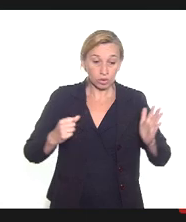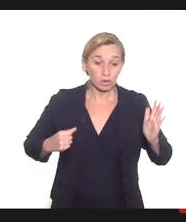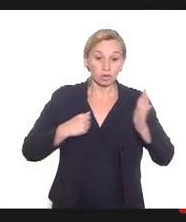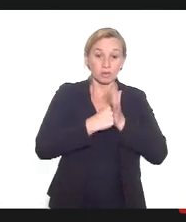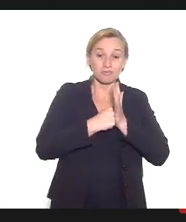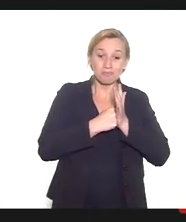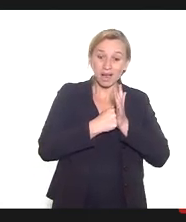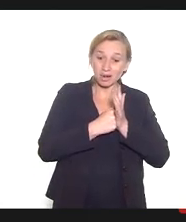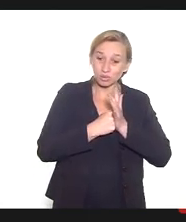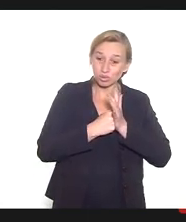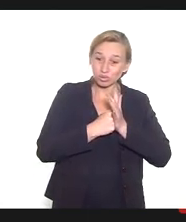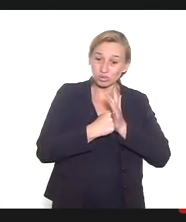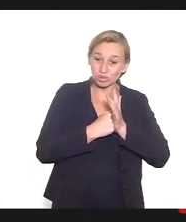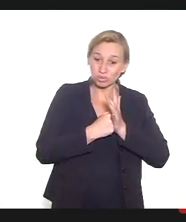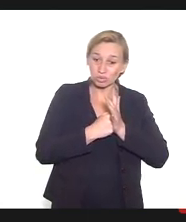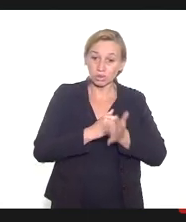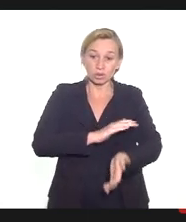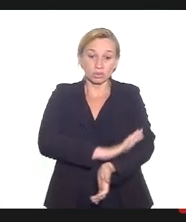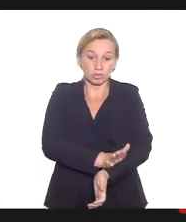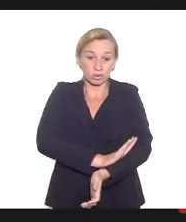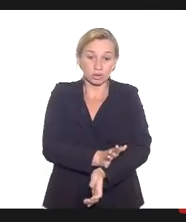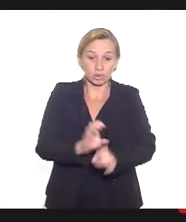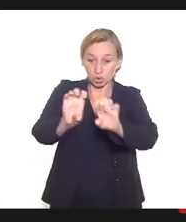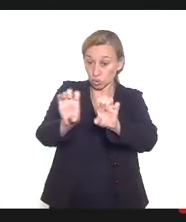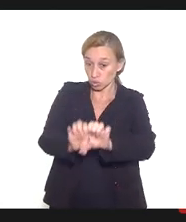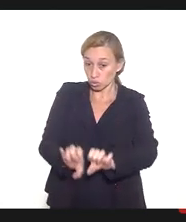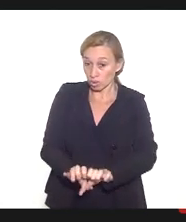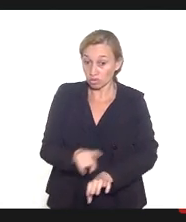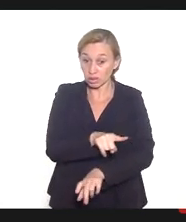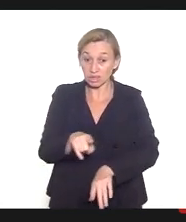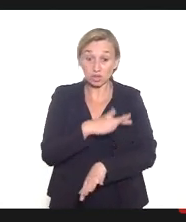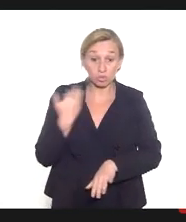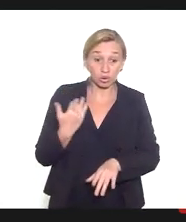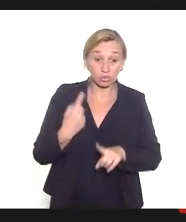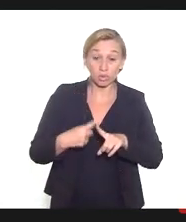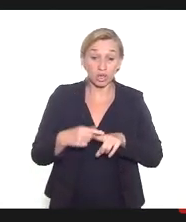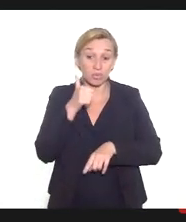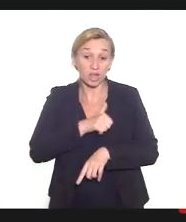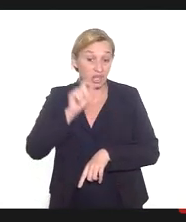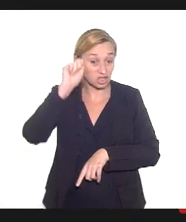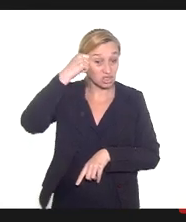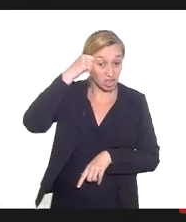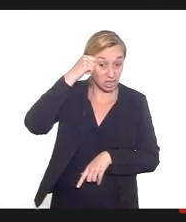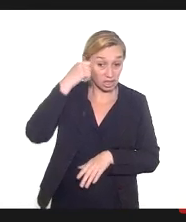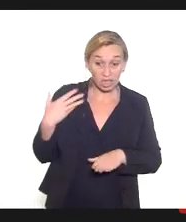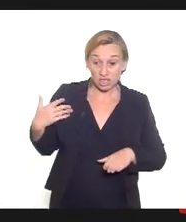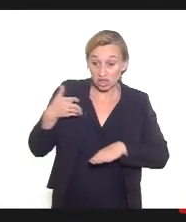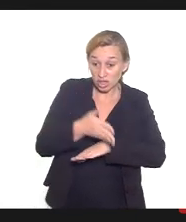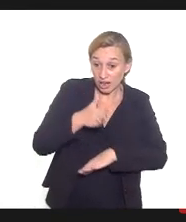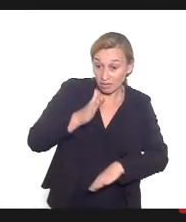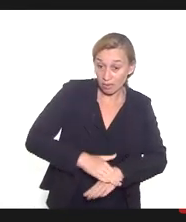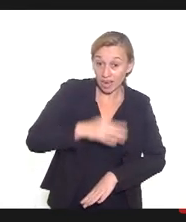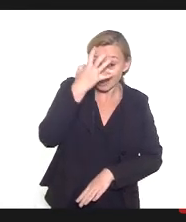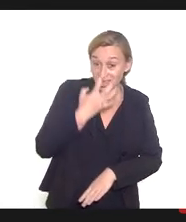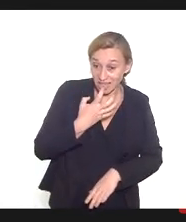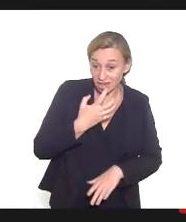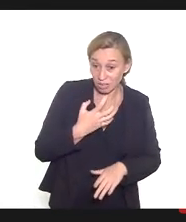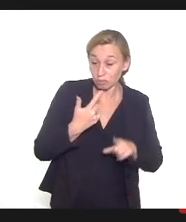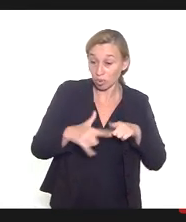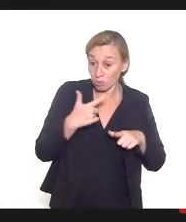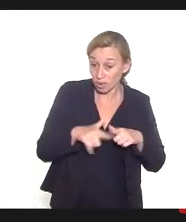impacto disso para o profissional do racismo estrutural nessas mortes por que mulheres negras elas chegavam mais grave